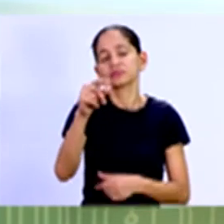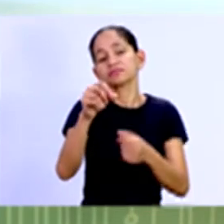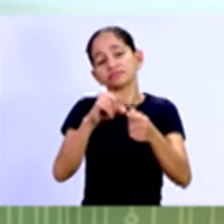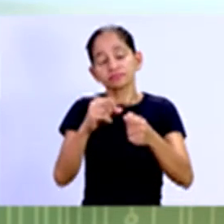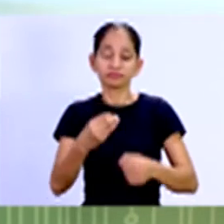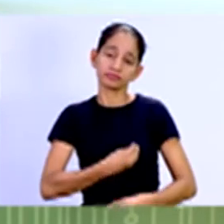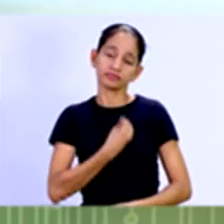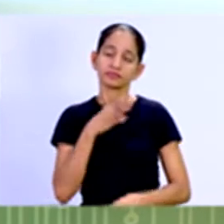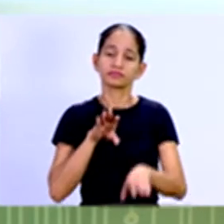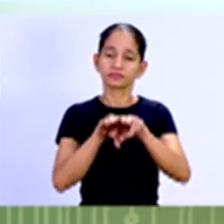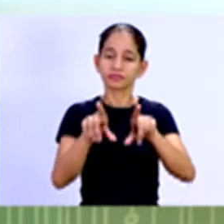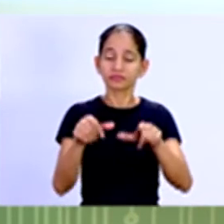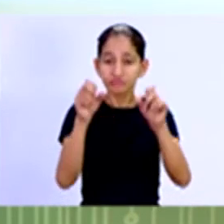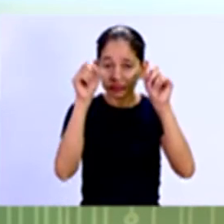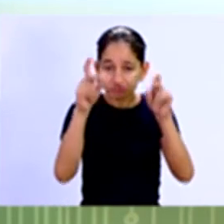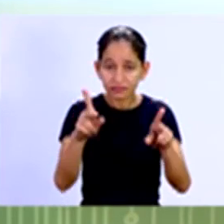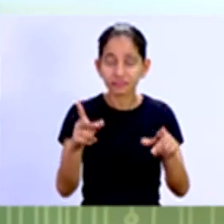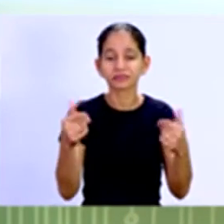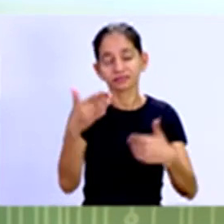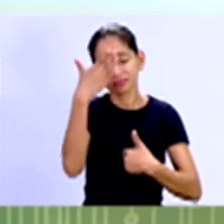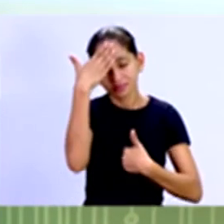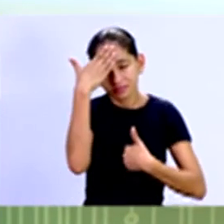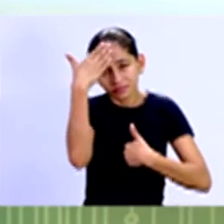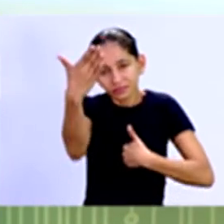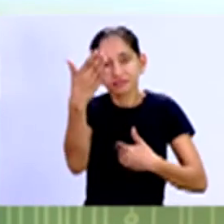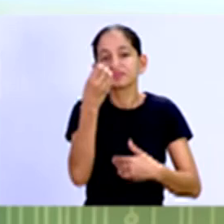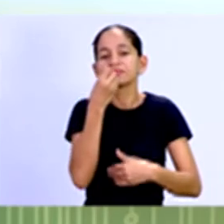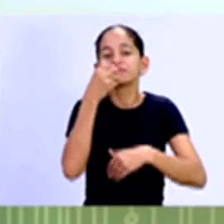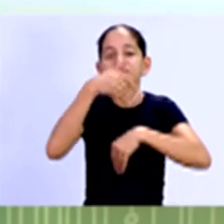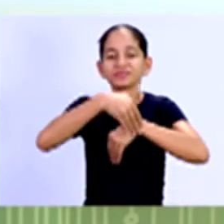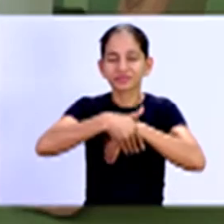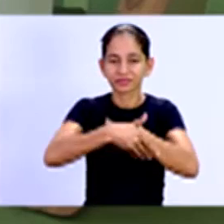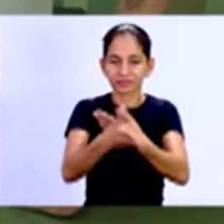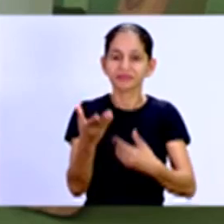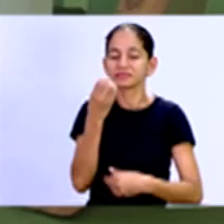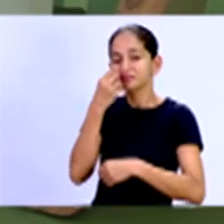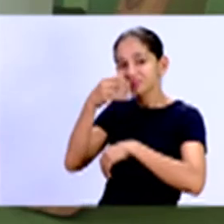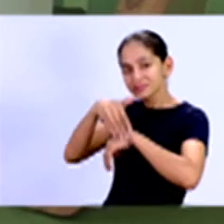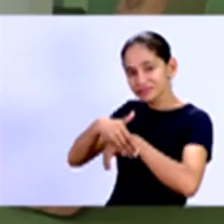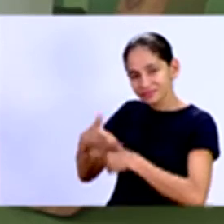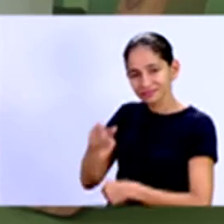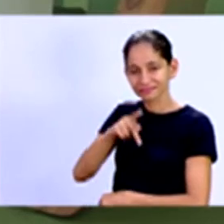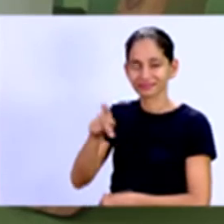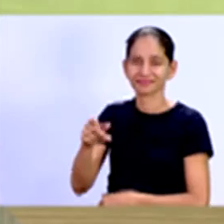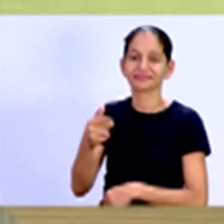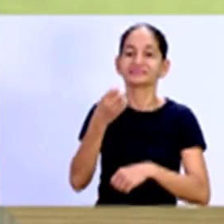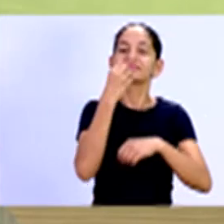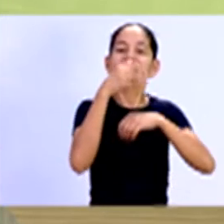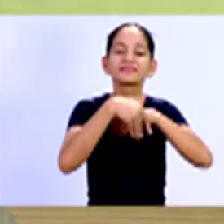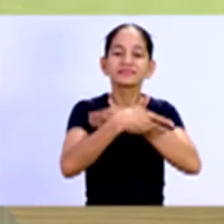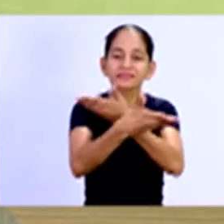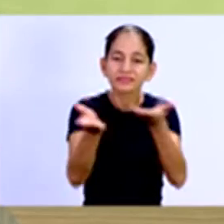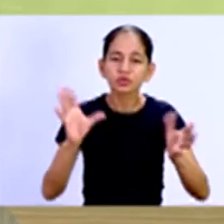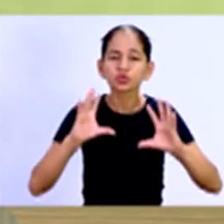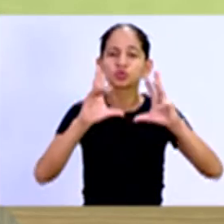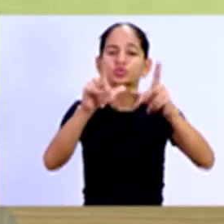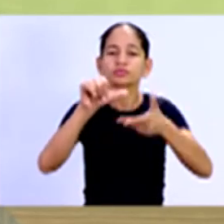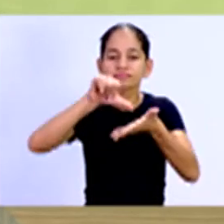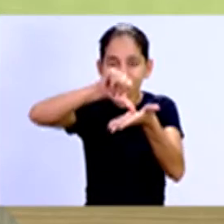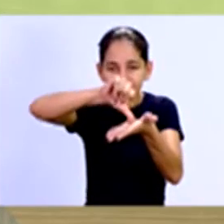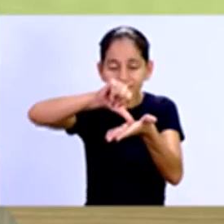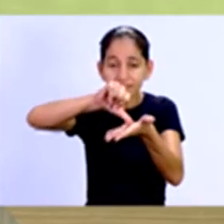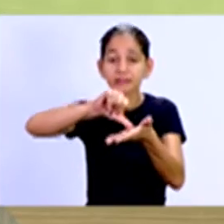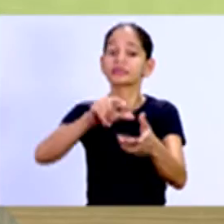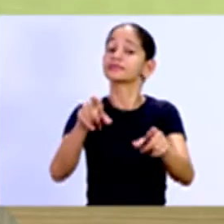da formação de vocês, ok? Obrigada, boa noite a todos, boa noite, professor. Boa noite a todos os polos. E